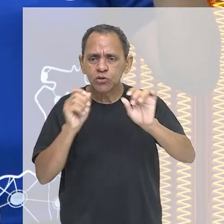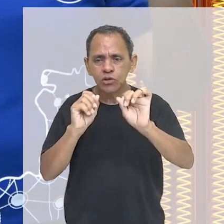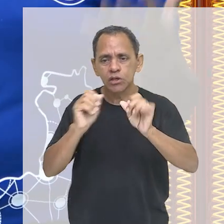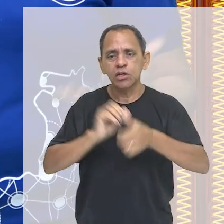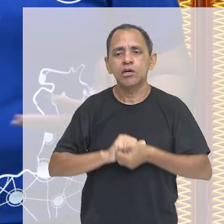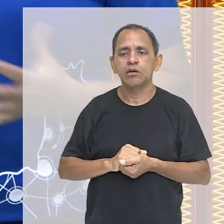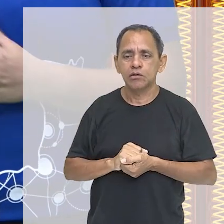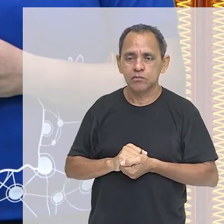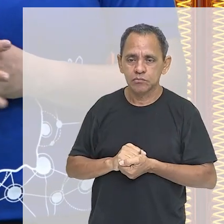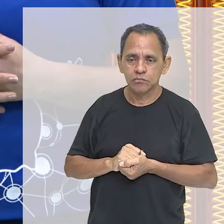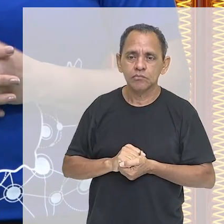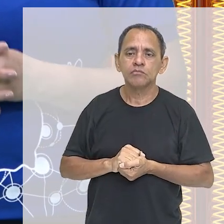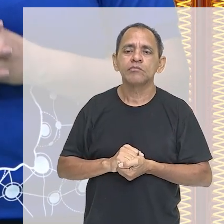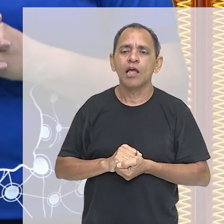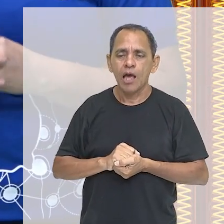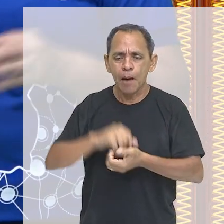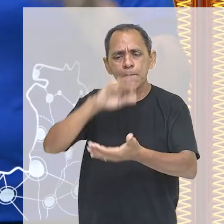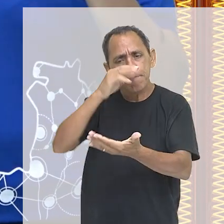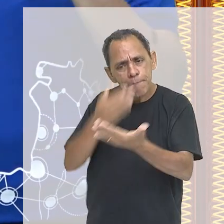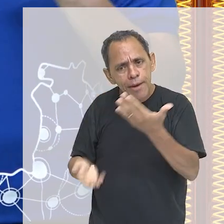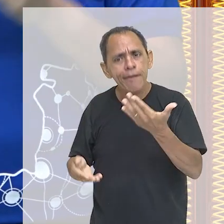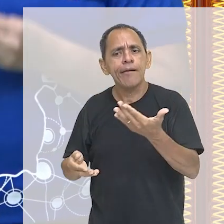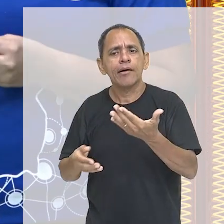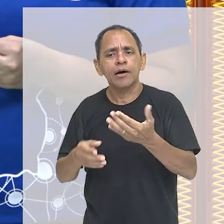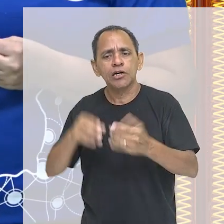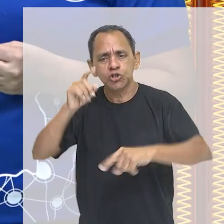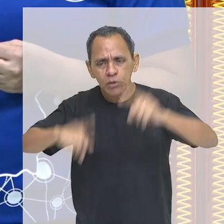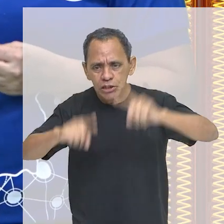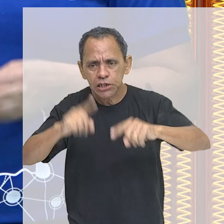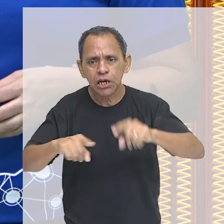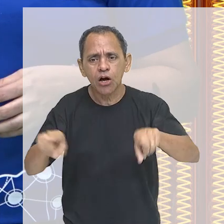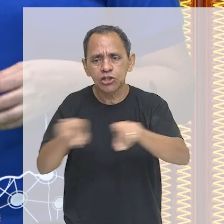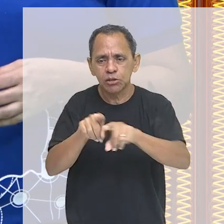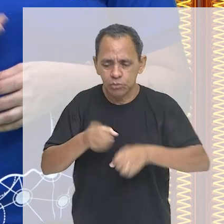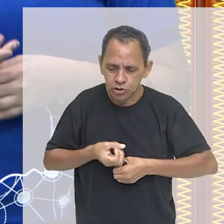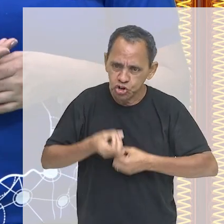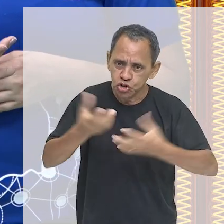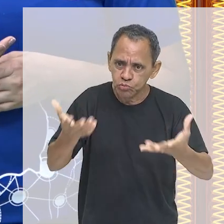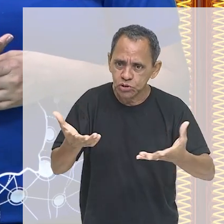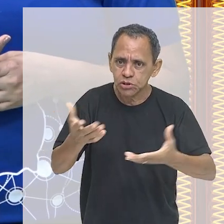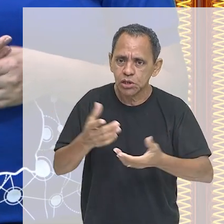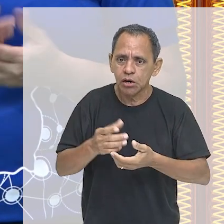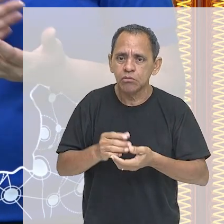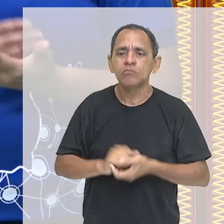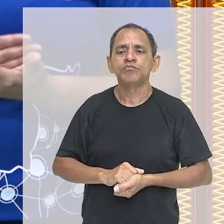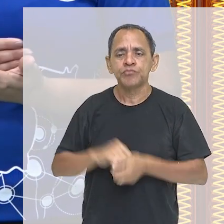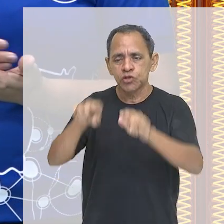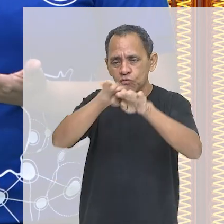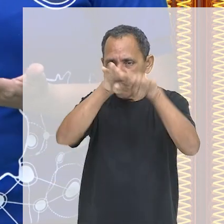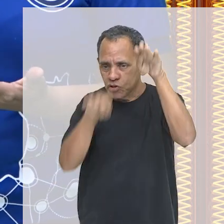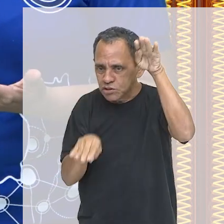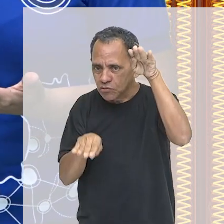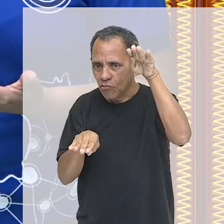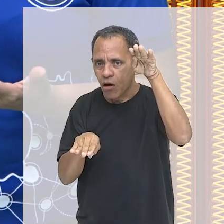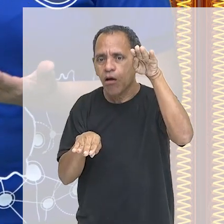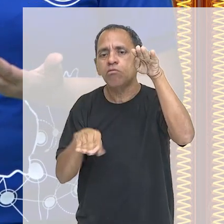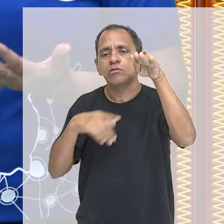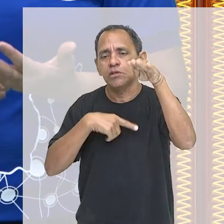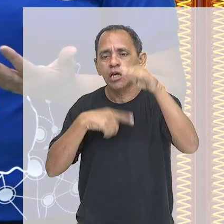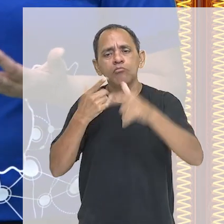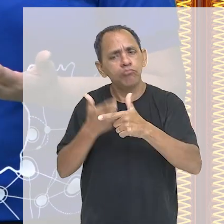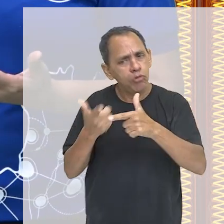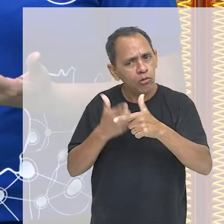em abundância esses produtos. Então, a distribuição de forma desigual acaba aí